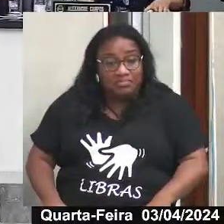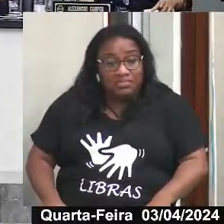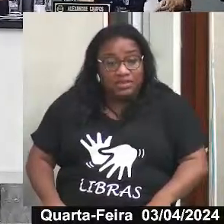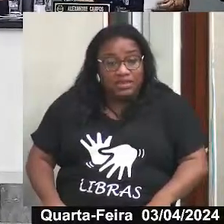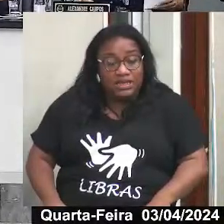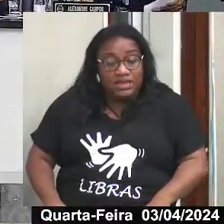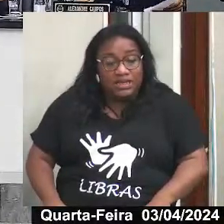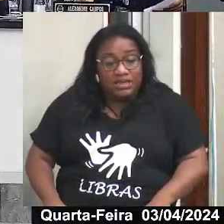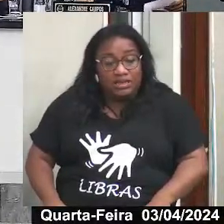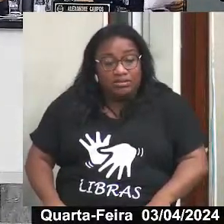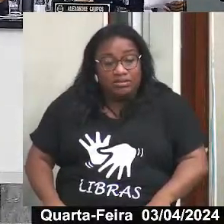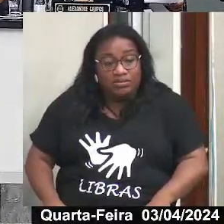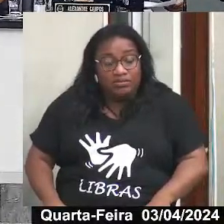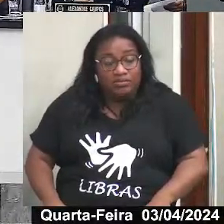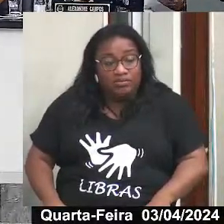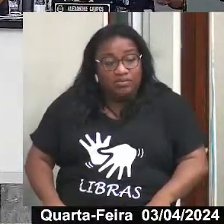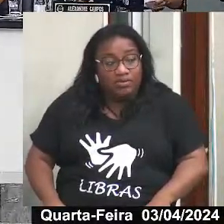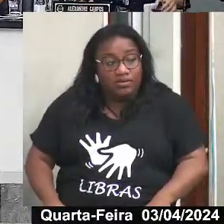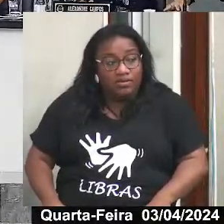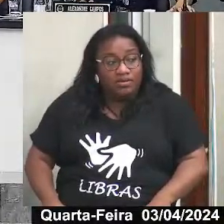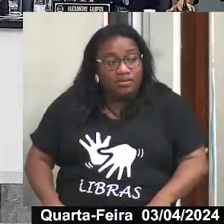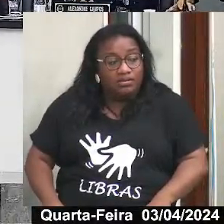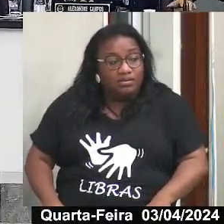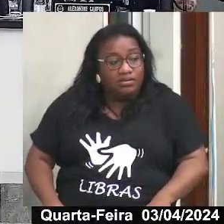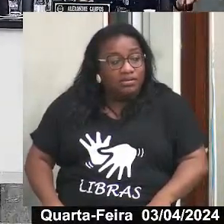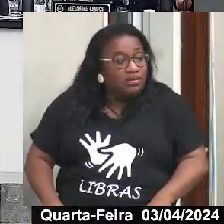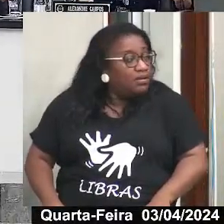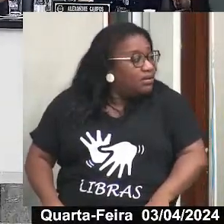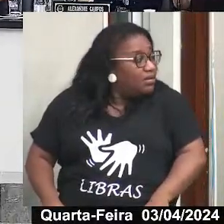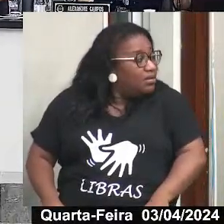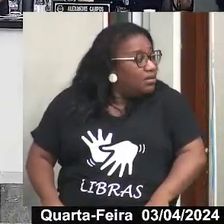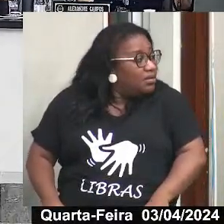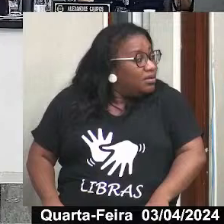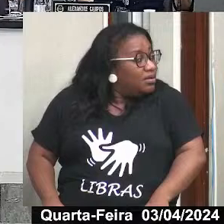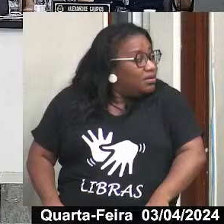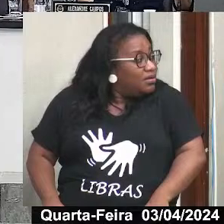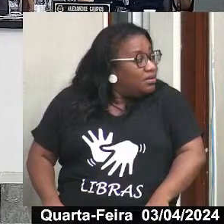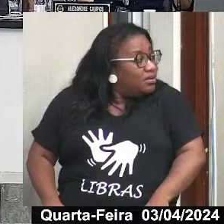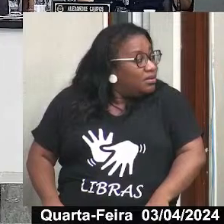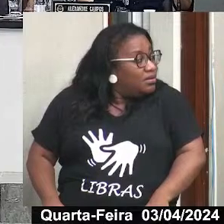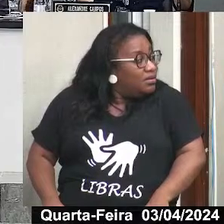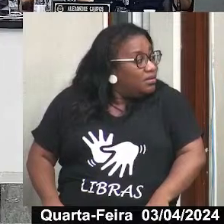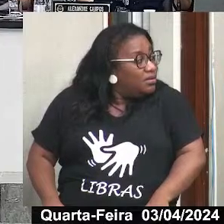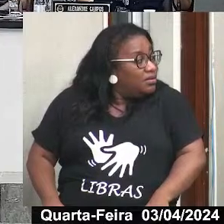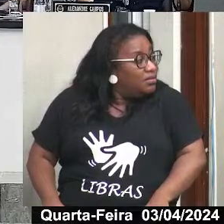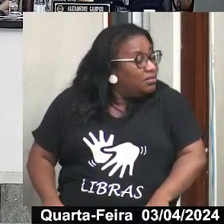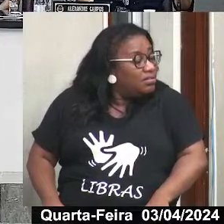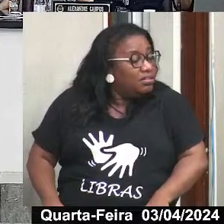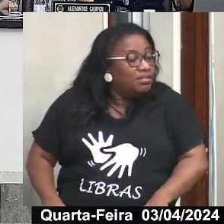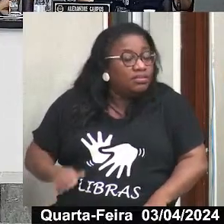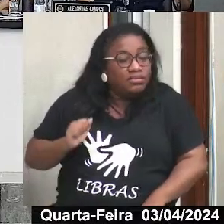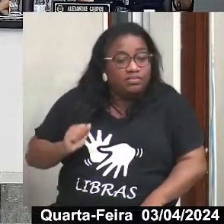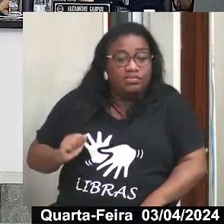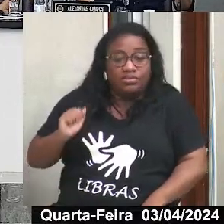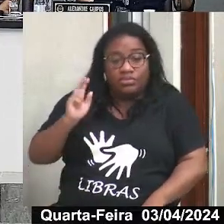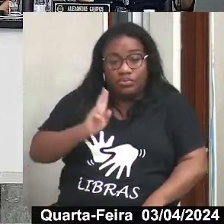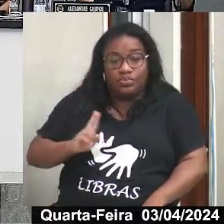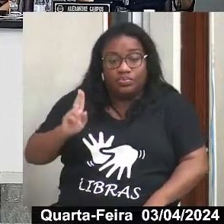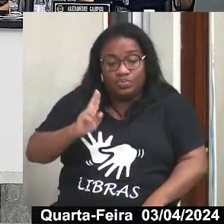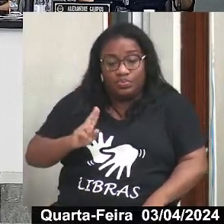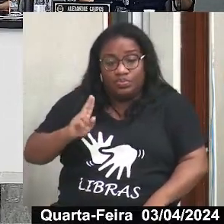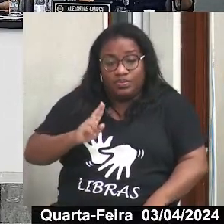Próximo inscrito. Vereador Alexandre Campos. Com a palavra, vereador Alexandre Campos. Senhor presidente, posso usar a